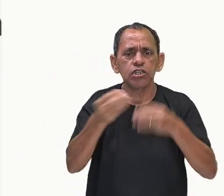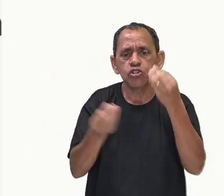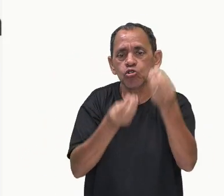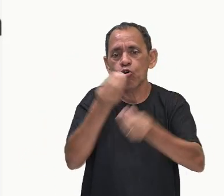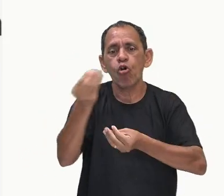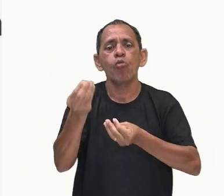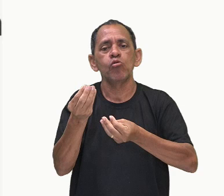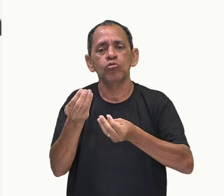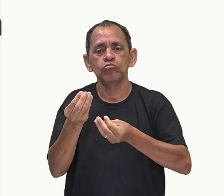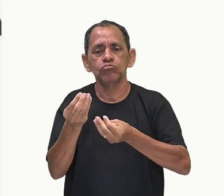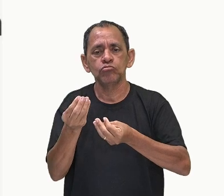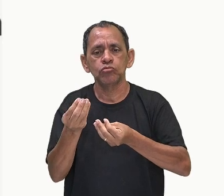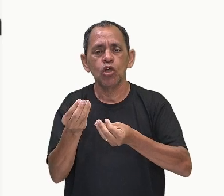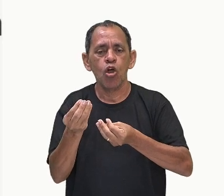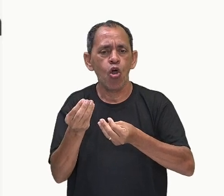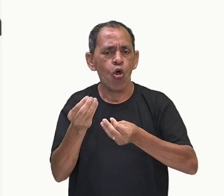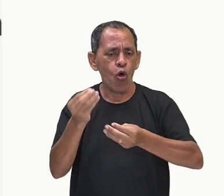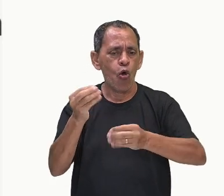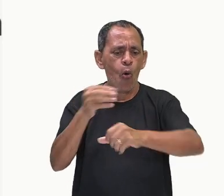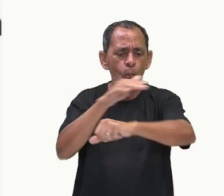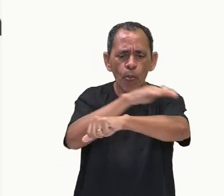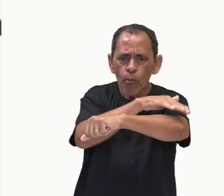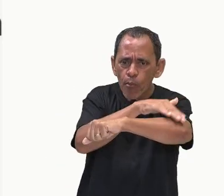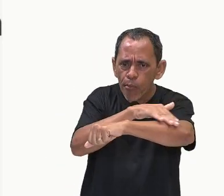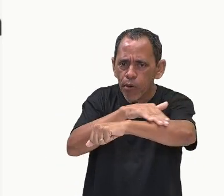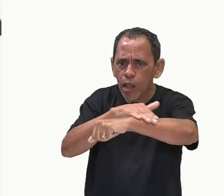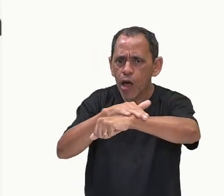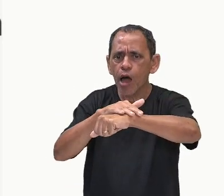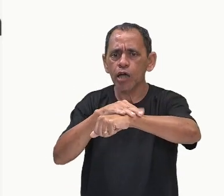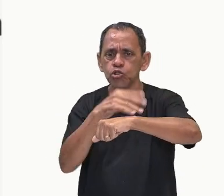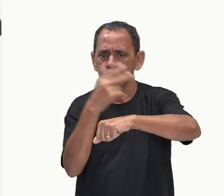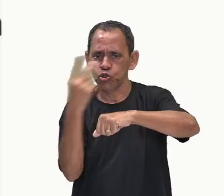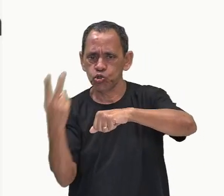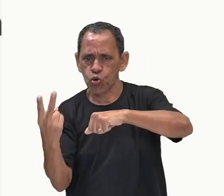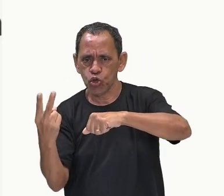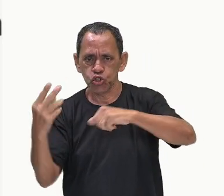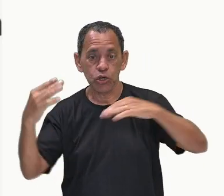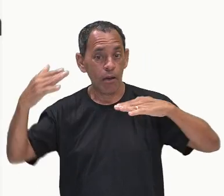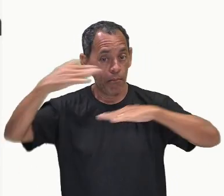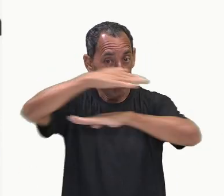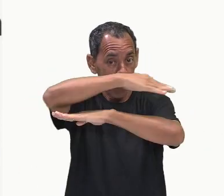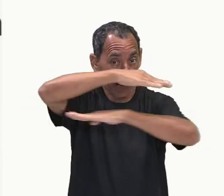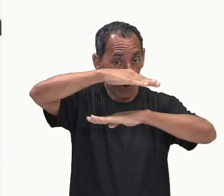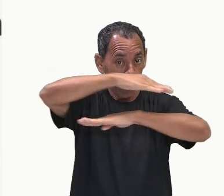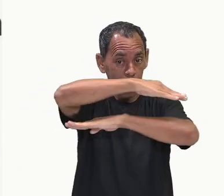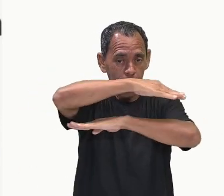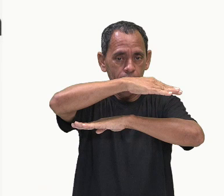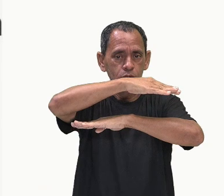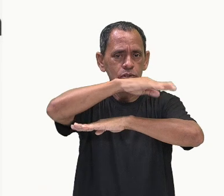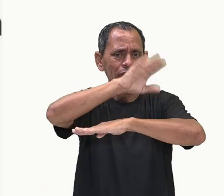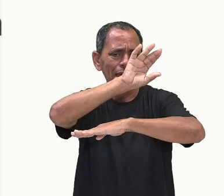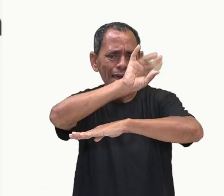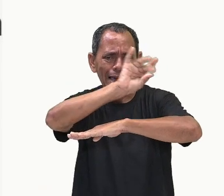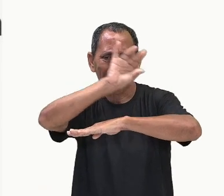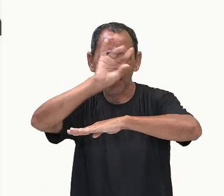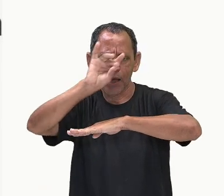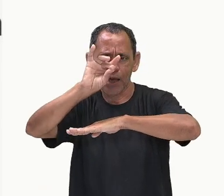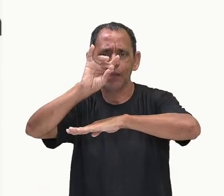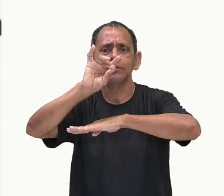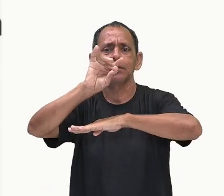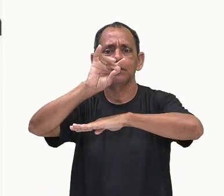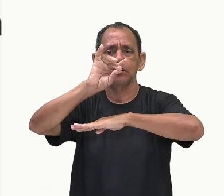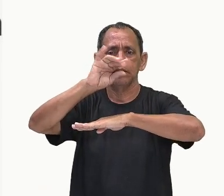planos paralelos, né? E em cada plano a gente tem, então, a existência aí de